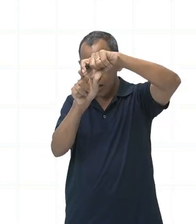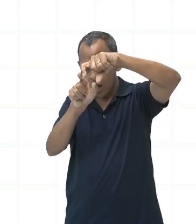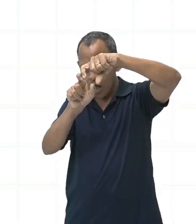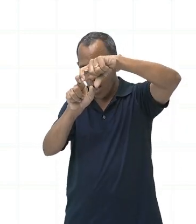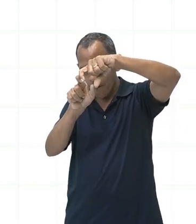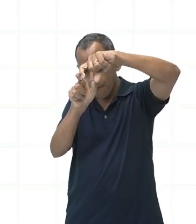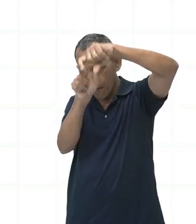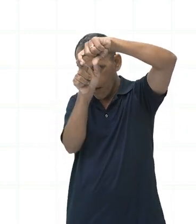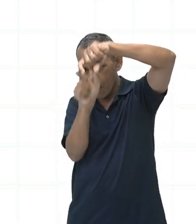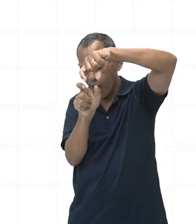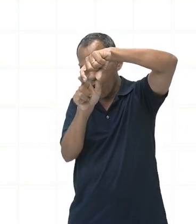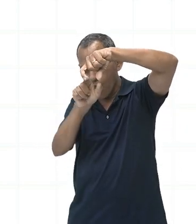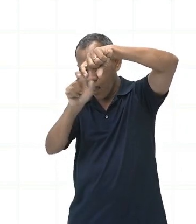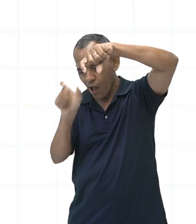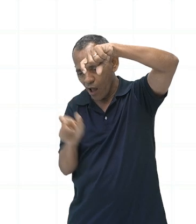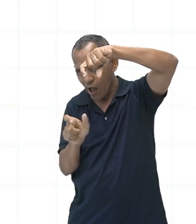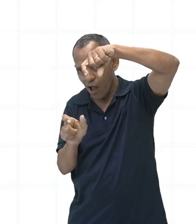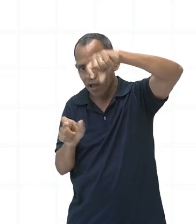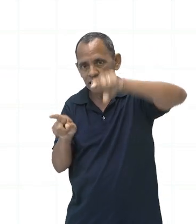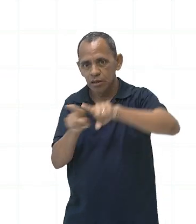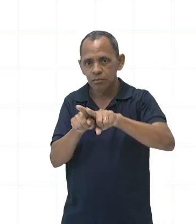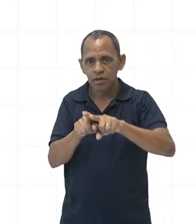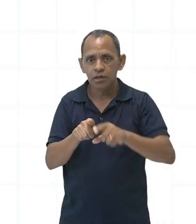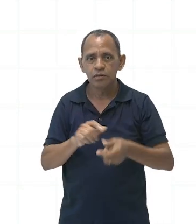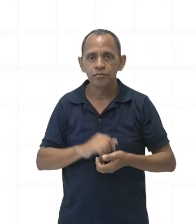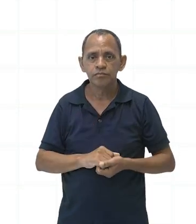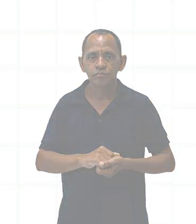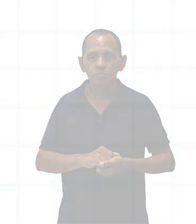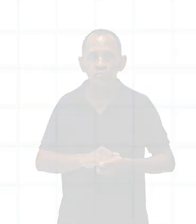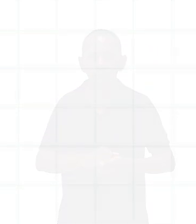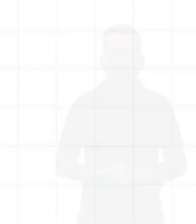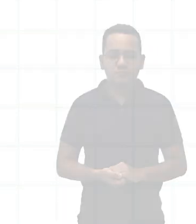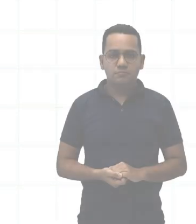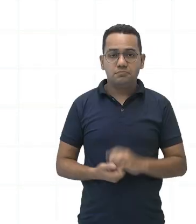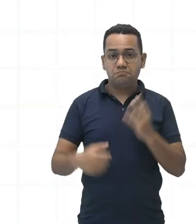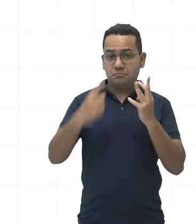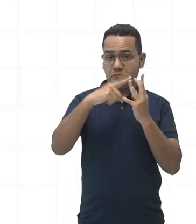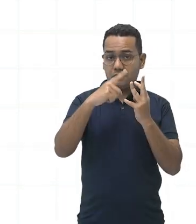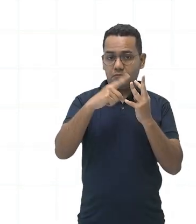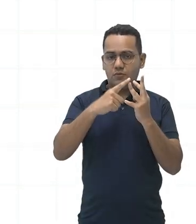conhecer quais são esses desvios posturais? Começando, então, pela